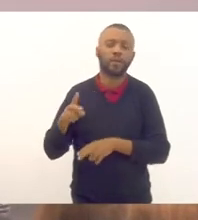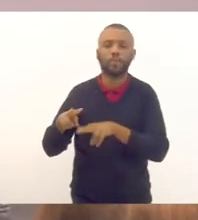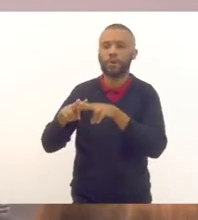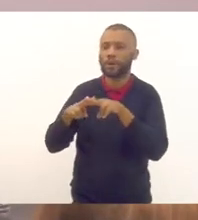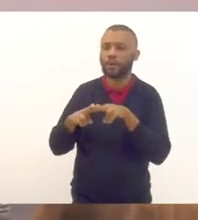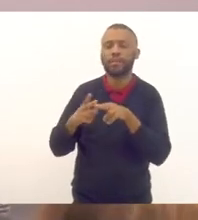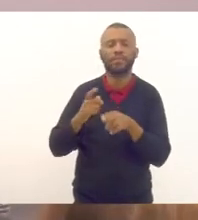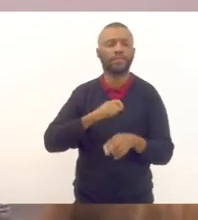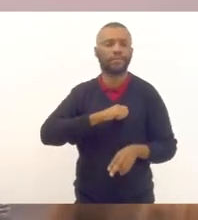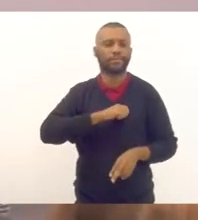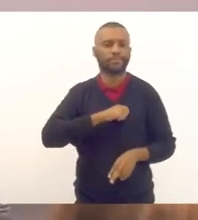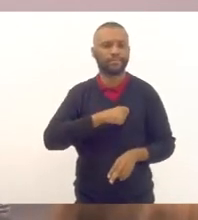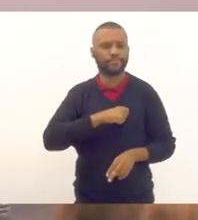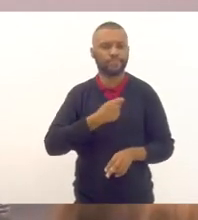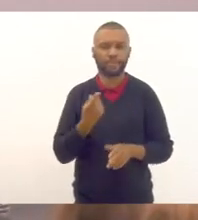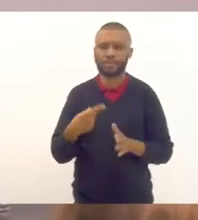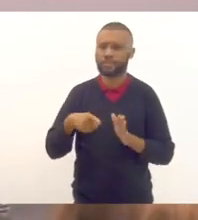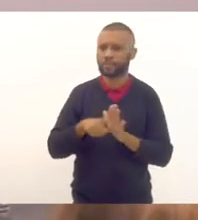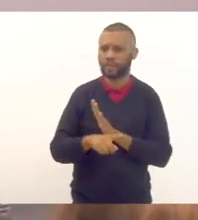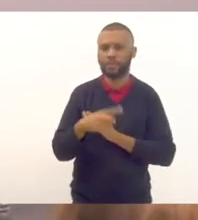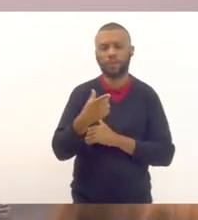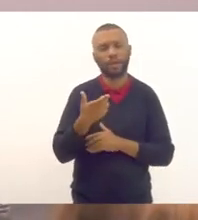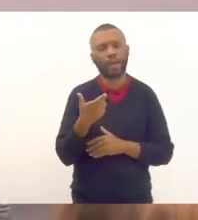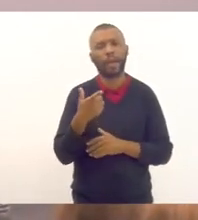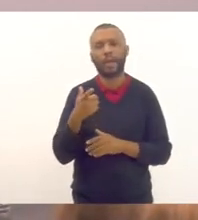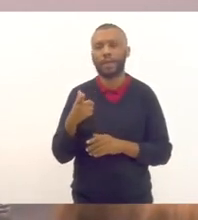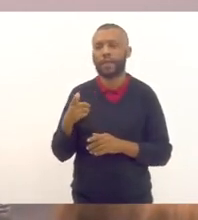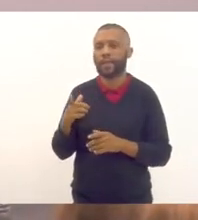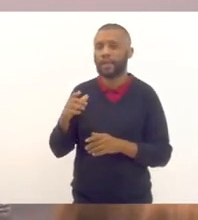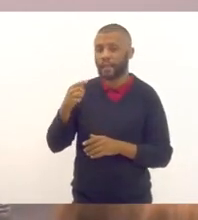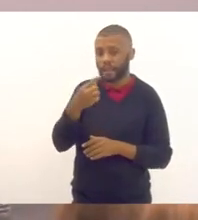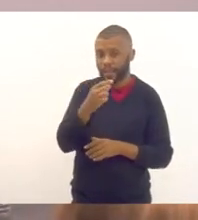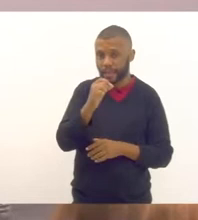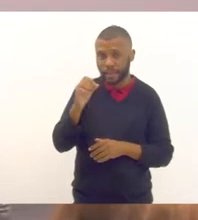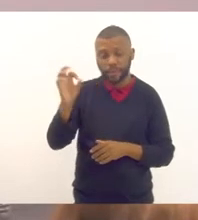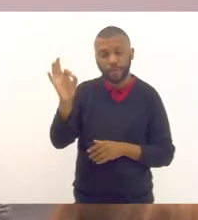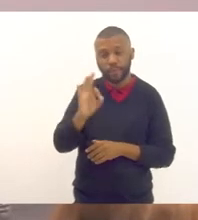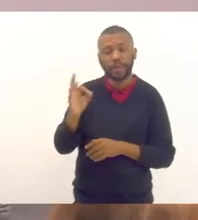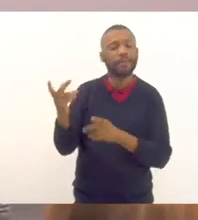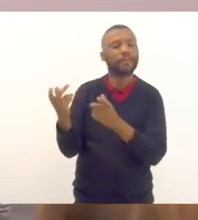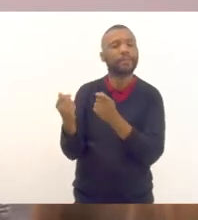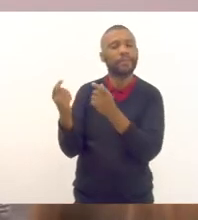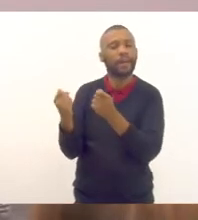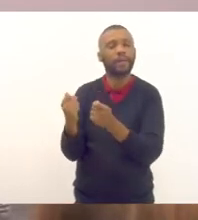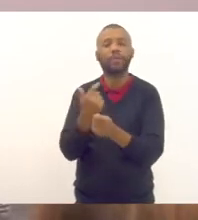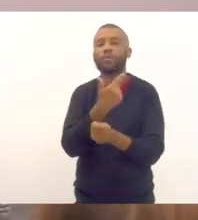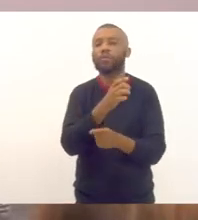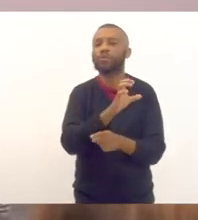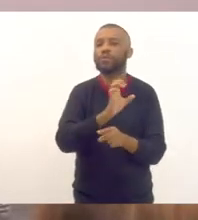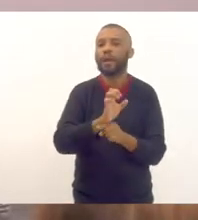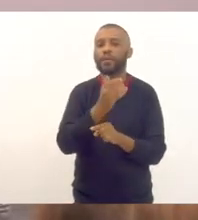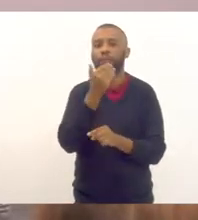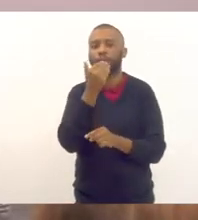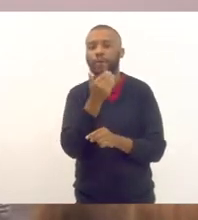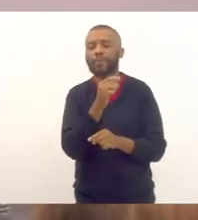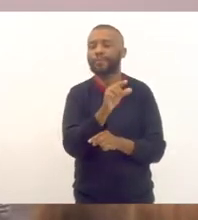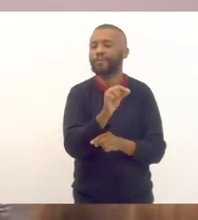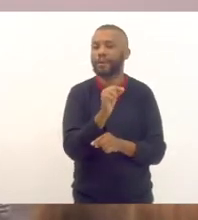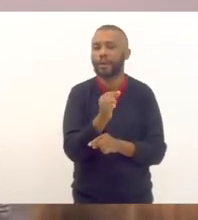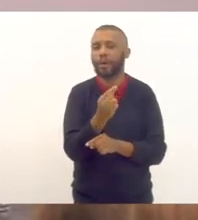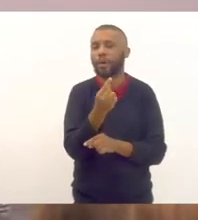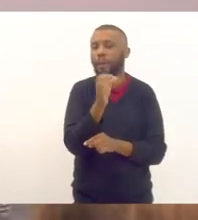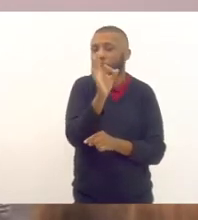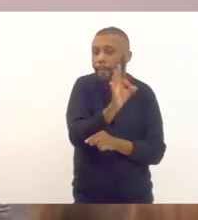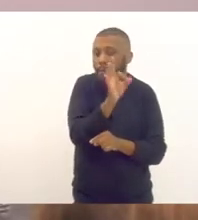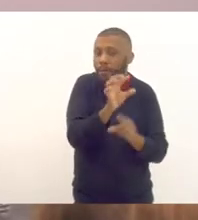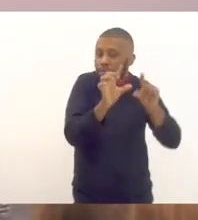Quer dizer, a gente está com uma medida de ganhar 100% de nada quando o outro estado prefere ganhar um percentual menor, mas